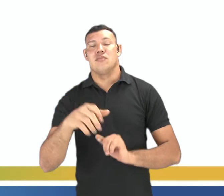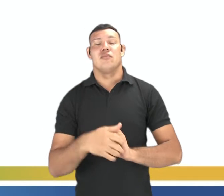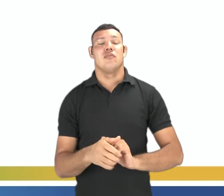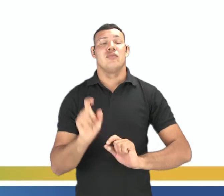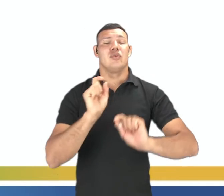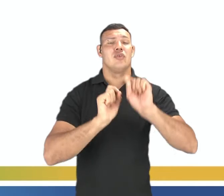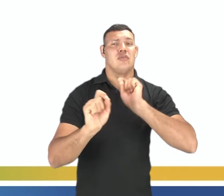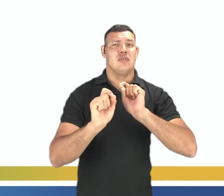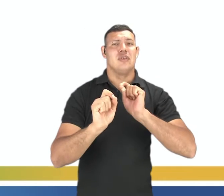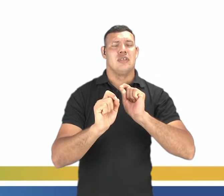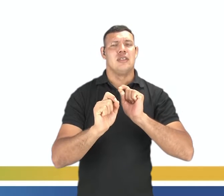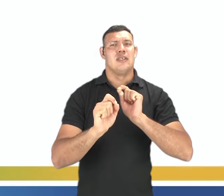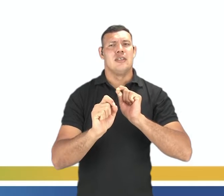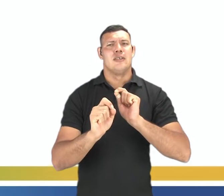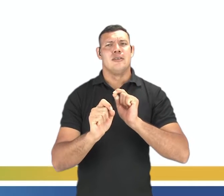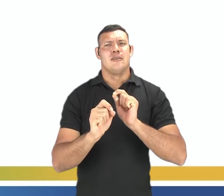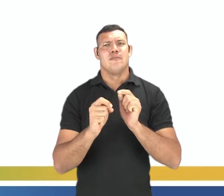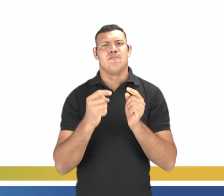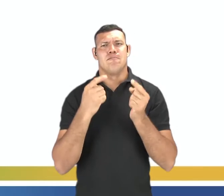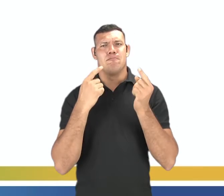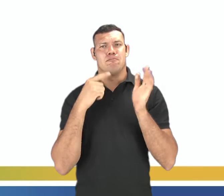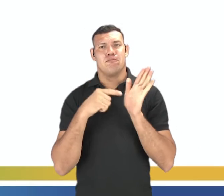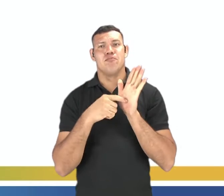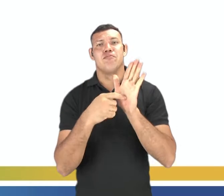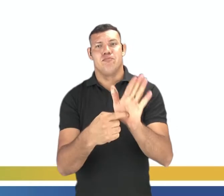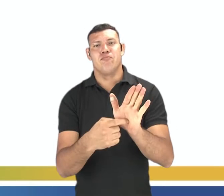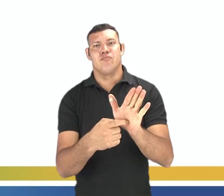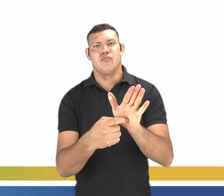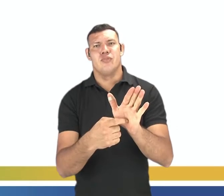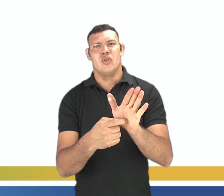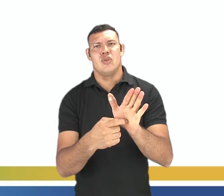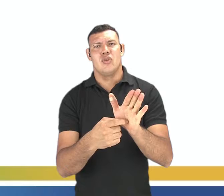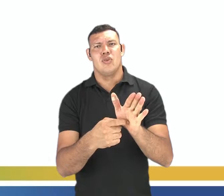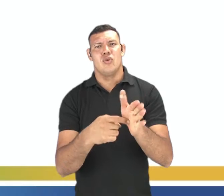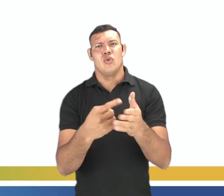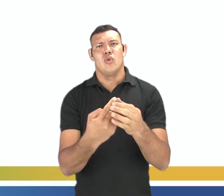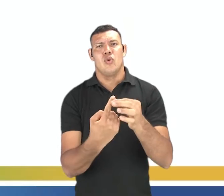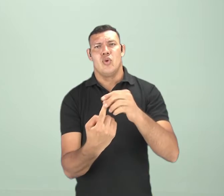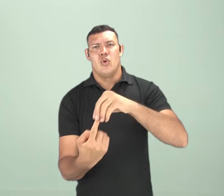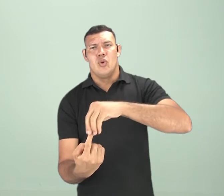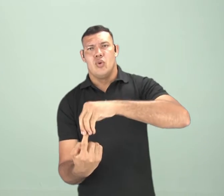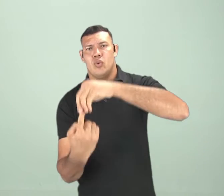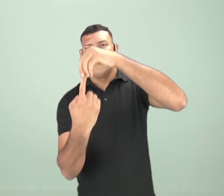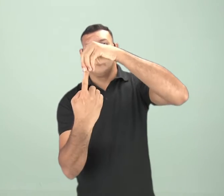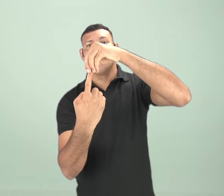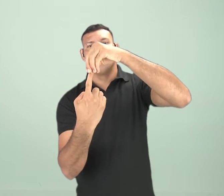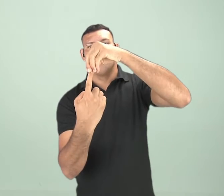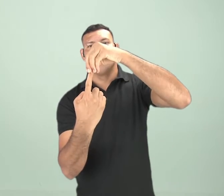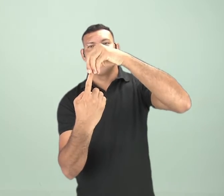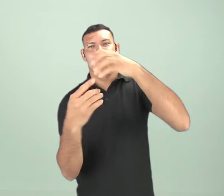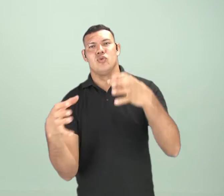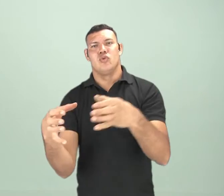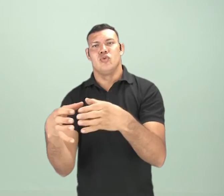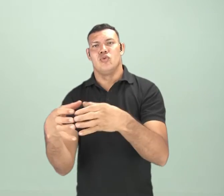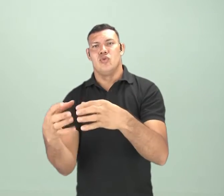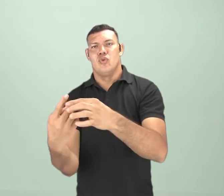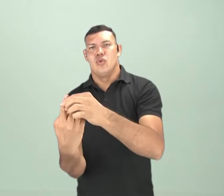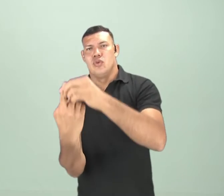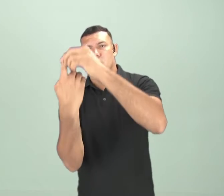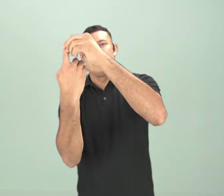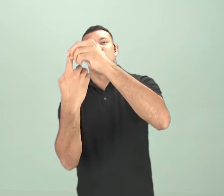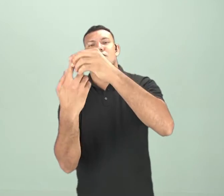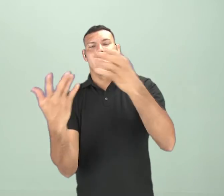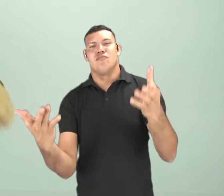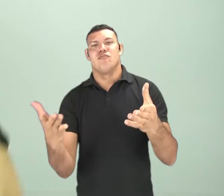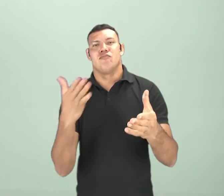o grau extremo de uma coisa em um grupo de coisas. O que isso quer dizer? É o melhor, ou seja, o mais